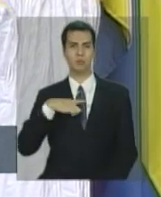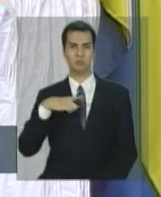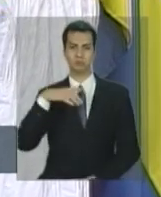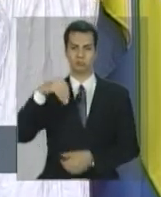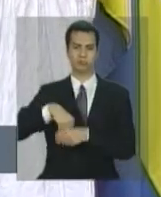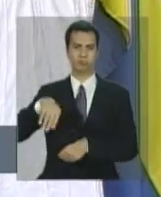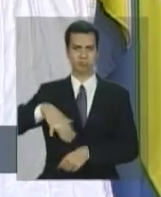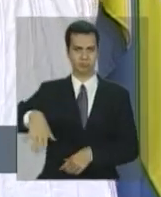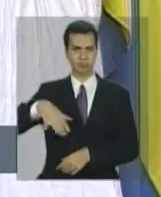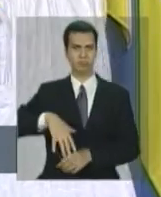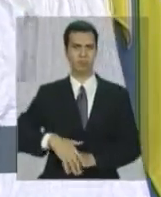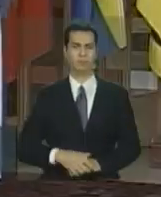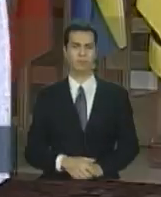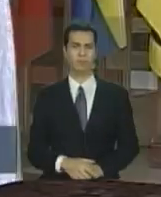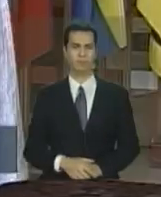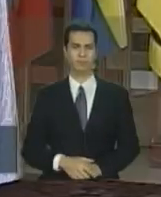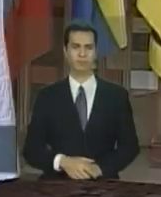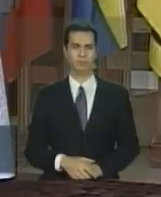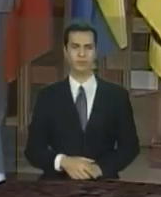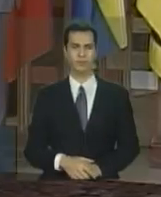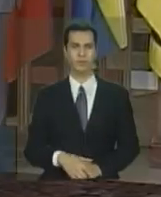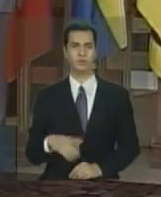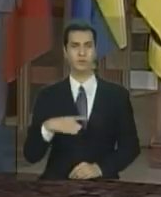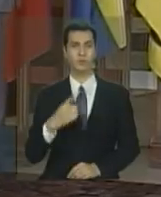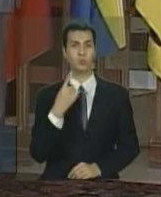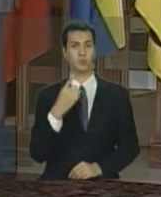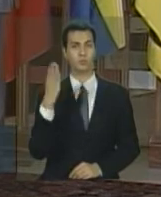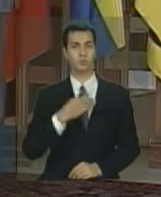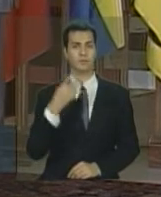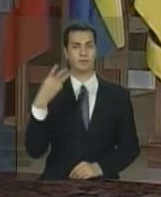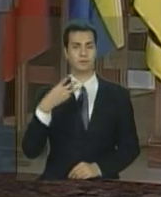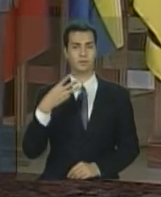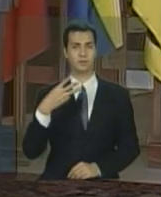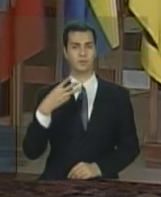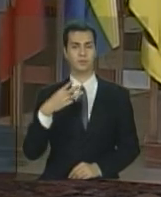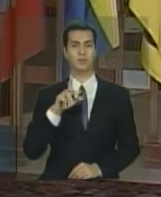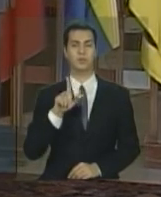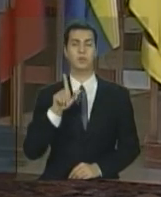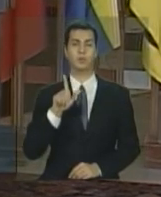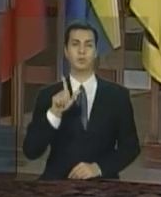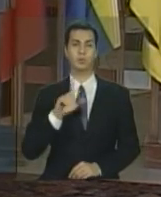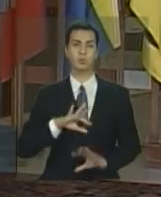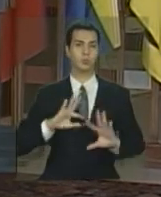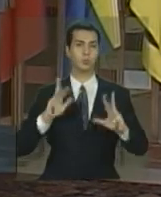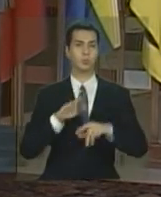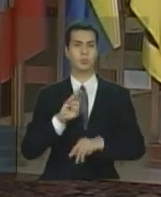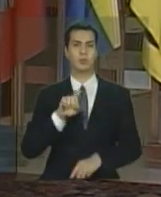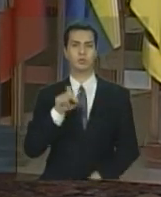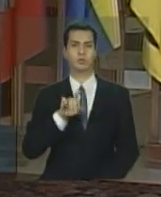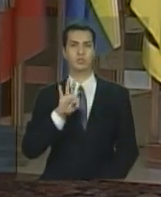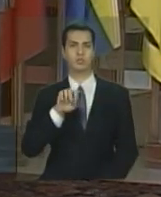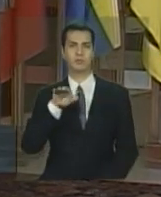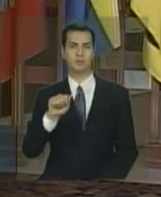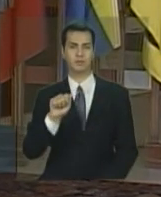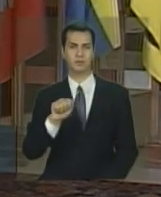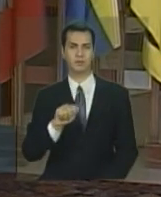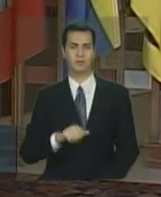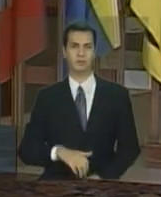seu território, possuindo um terço das reservas de bauxita já descobertas no